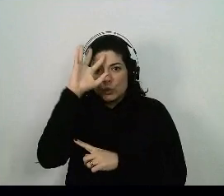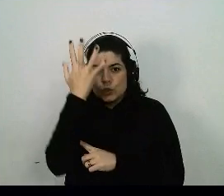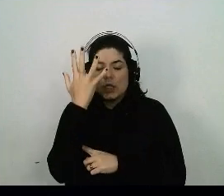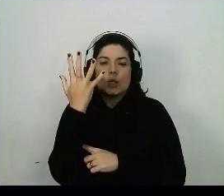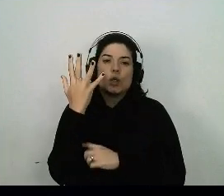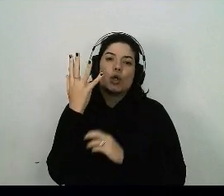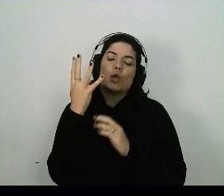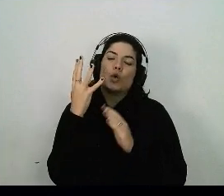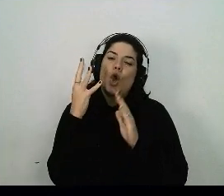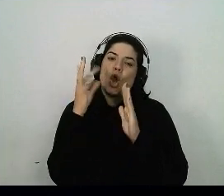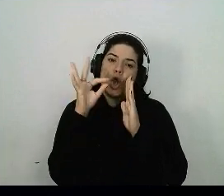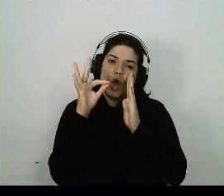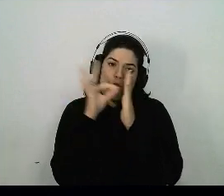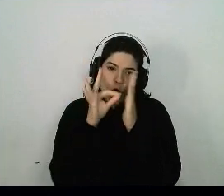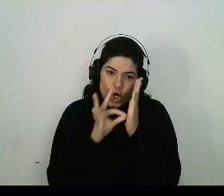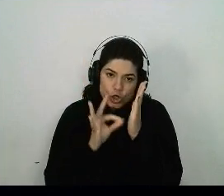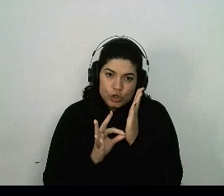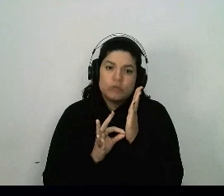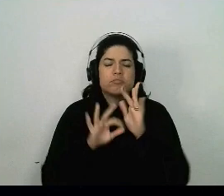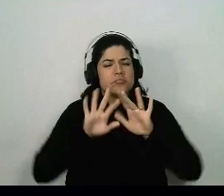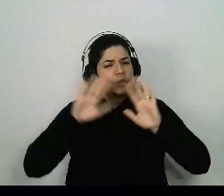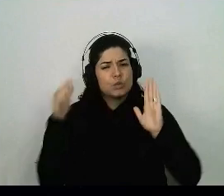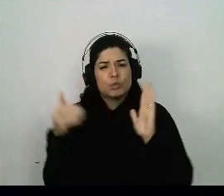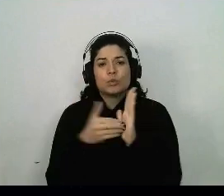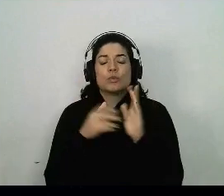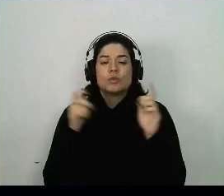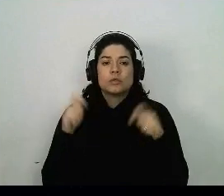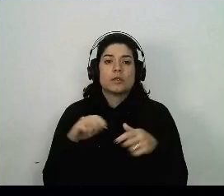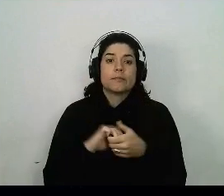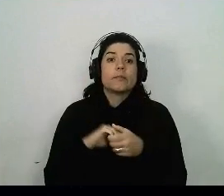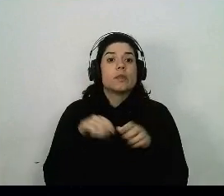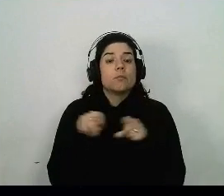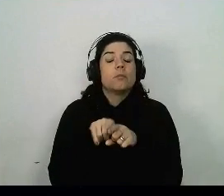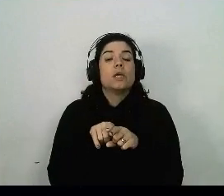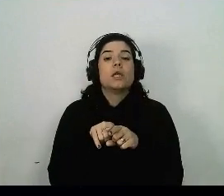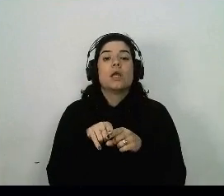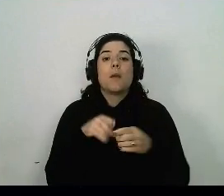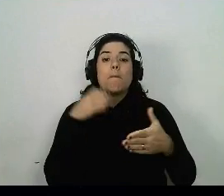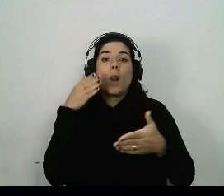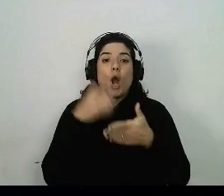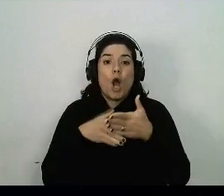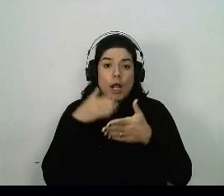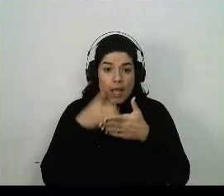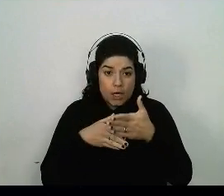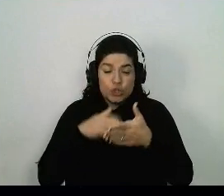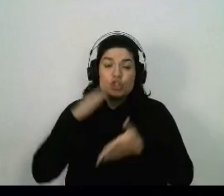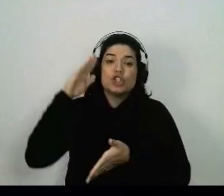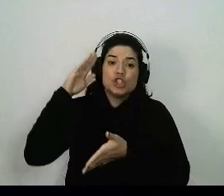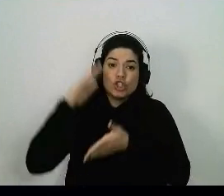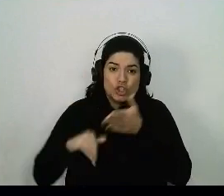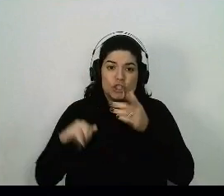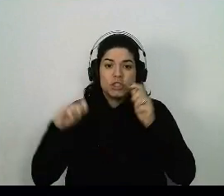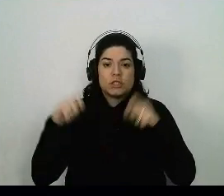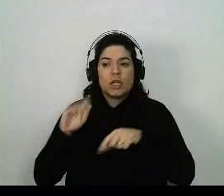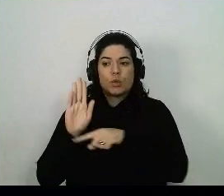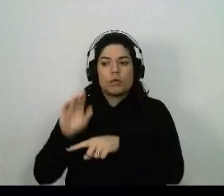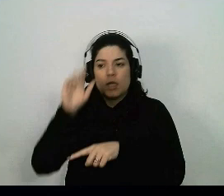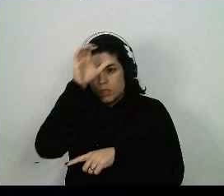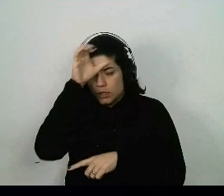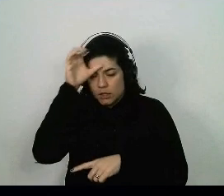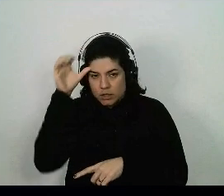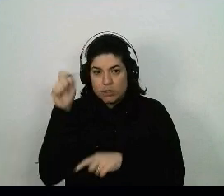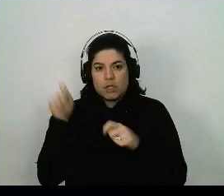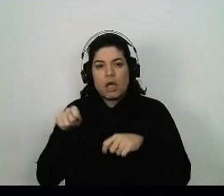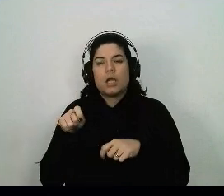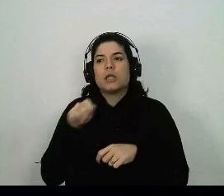tudo. Outra atividade que a gente tem é a remoção de bloqueios técnicos também, então, para ajudar o cliente na adoção com dificuldades